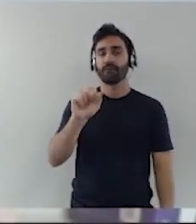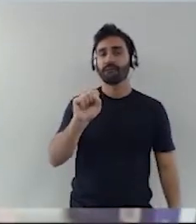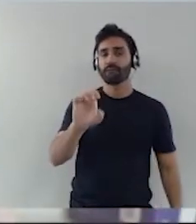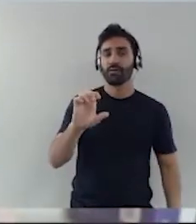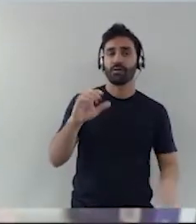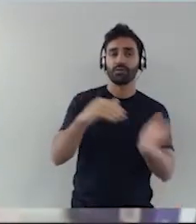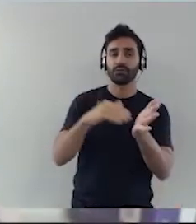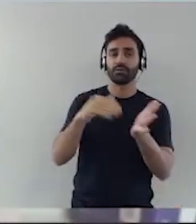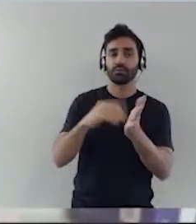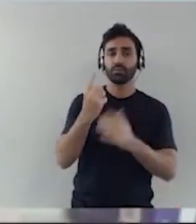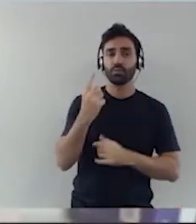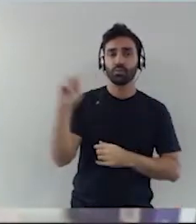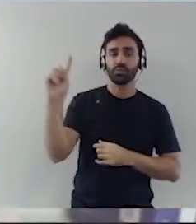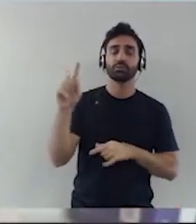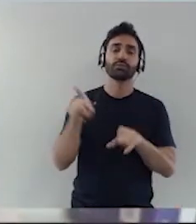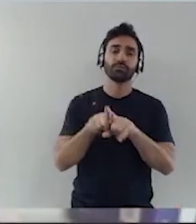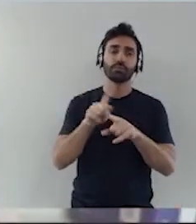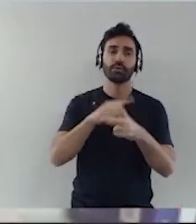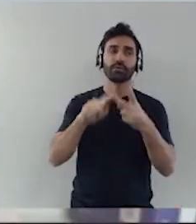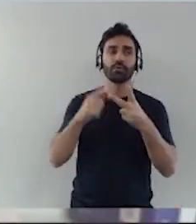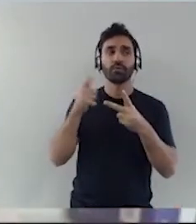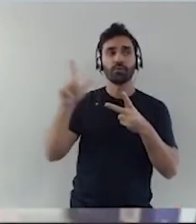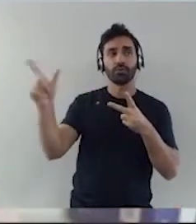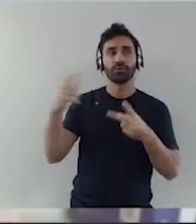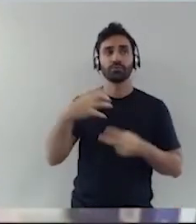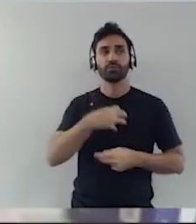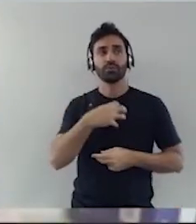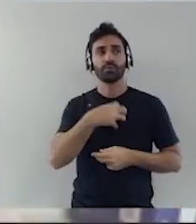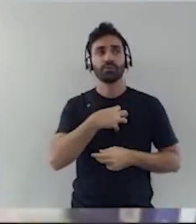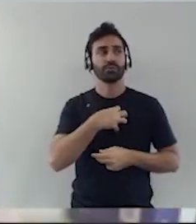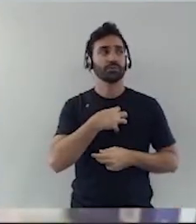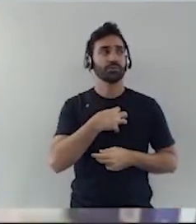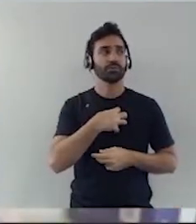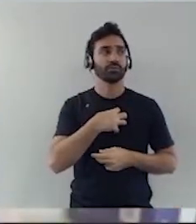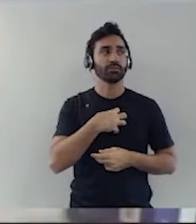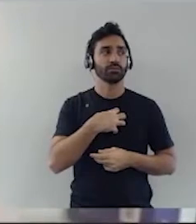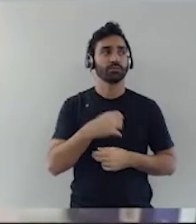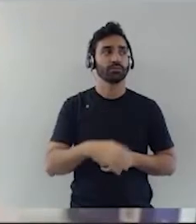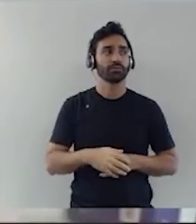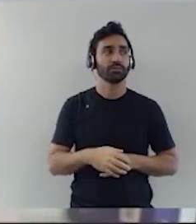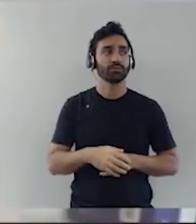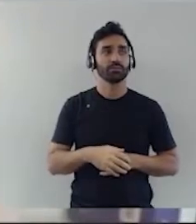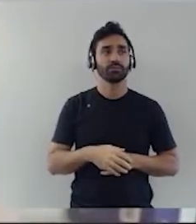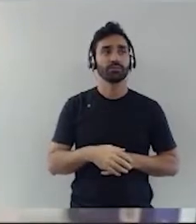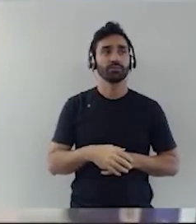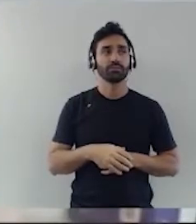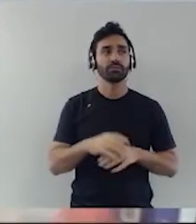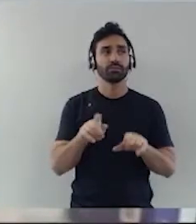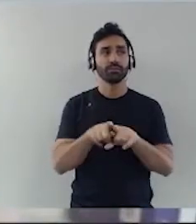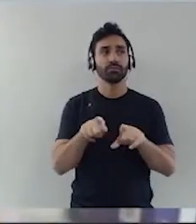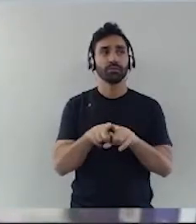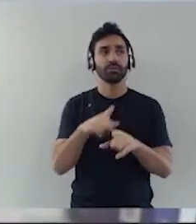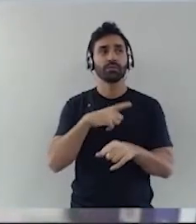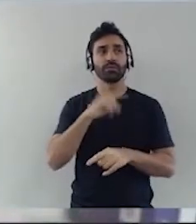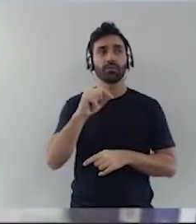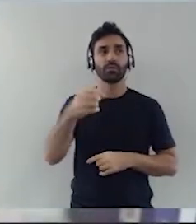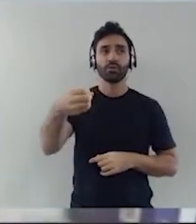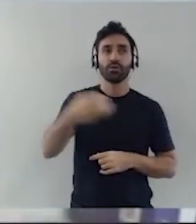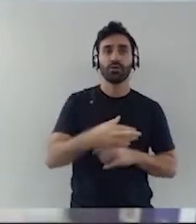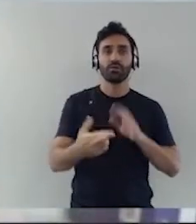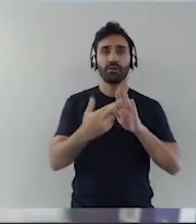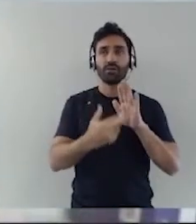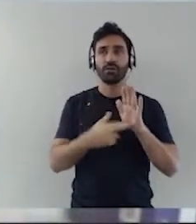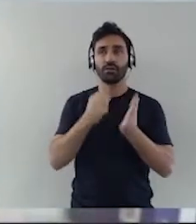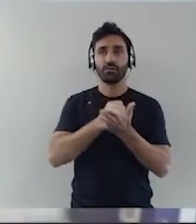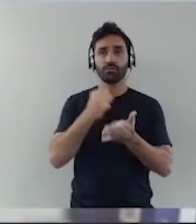final, e outras como modo de disputa aberto, fechado ou combinado. Do outro lado, nós temos os novos regimes